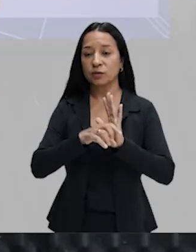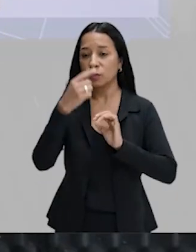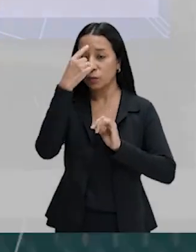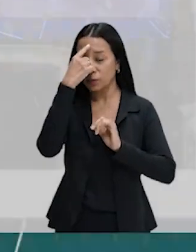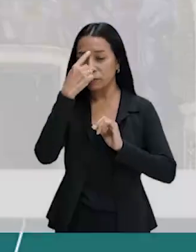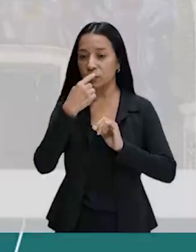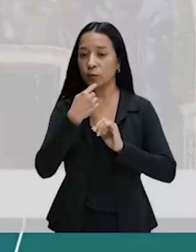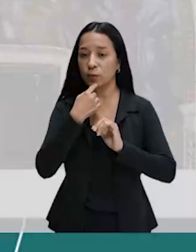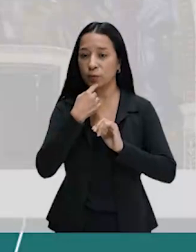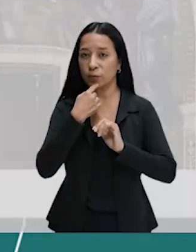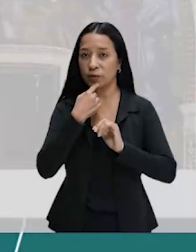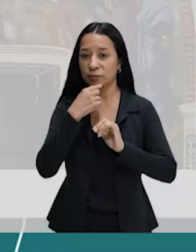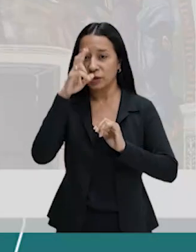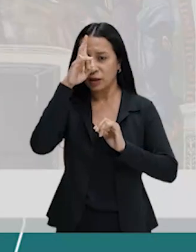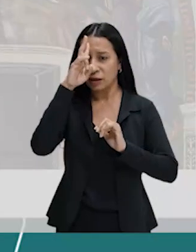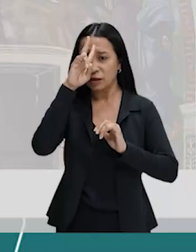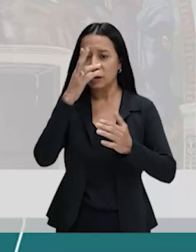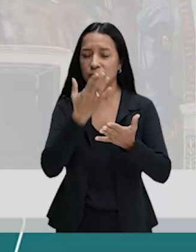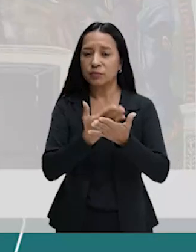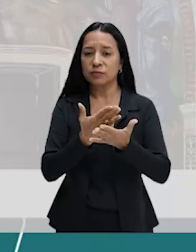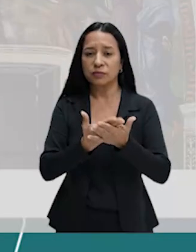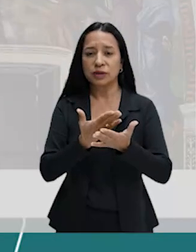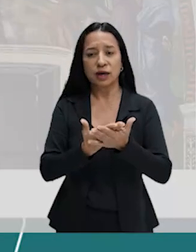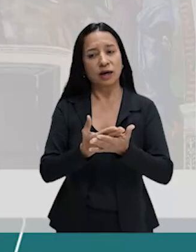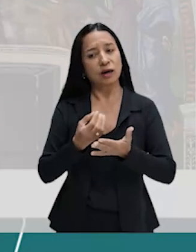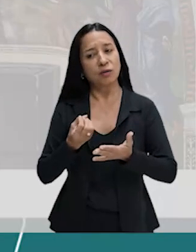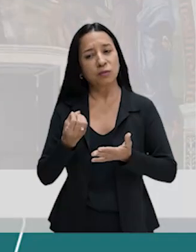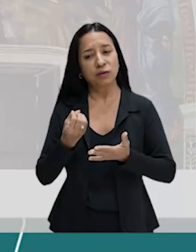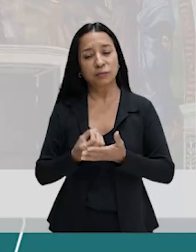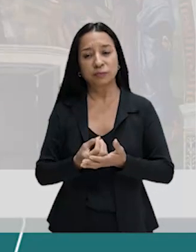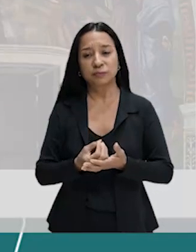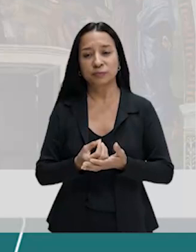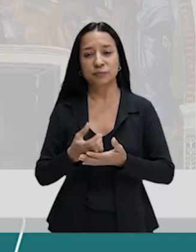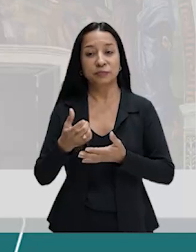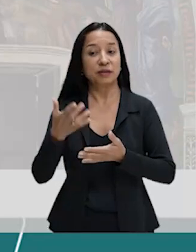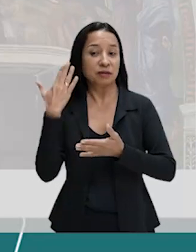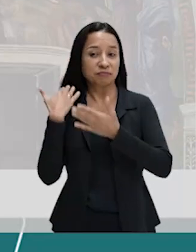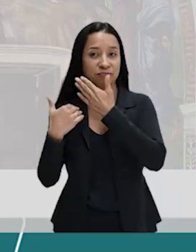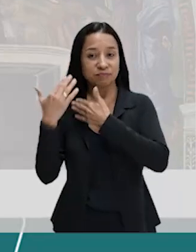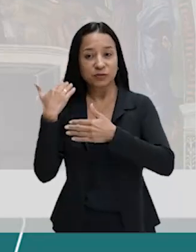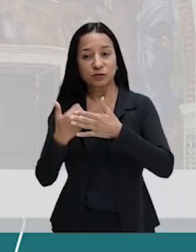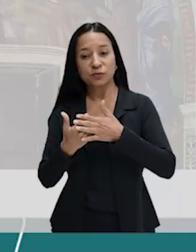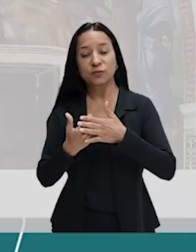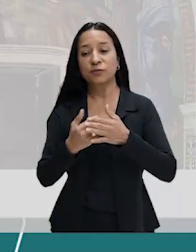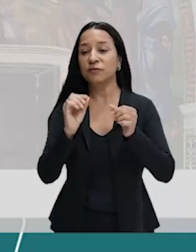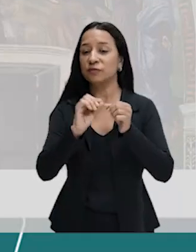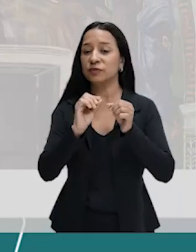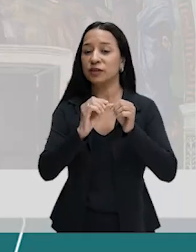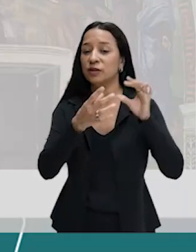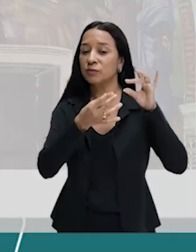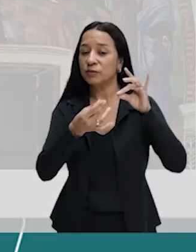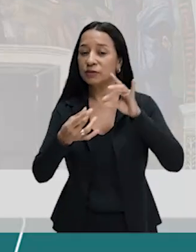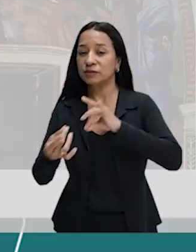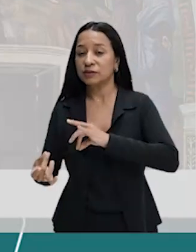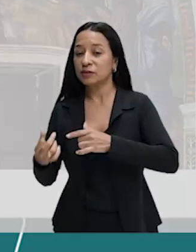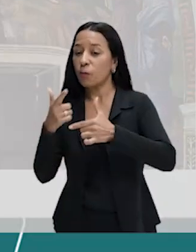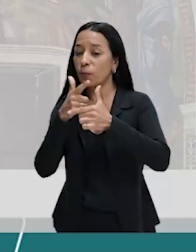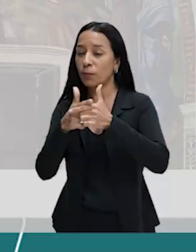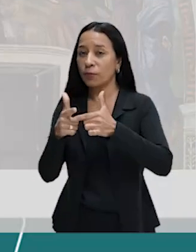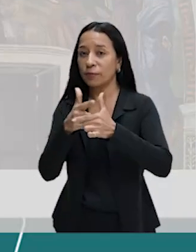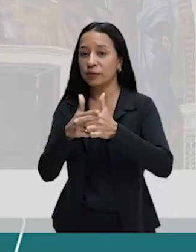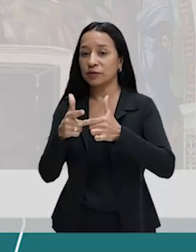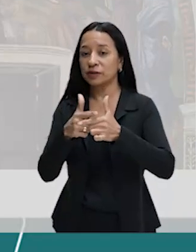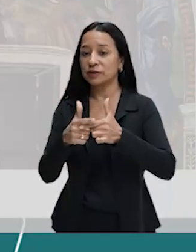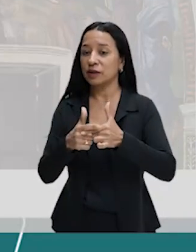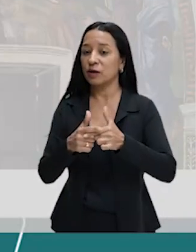figura. Lembram da aula de viagem ao classicismo? Nós fizemos uma contextualização, uma problematização